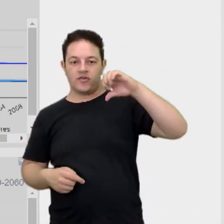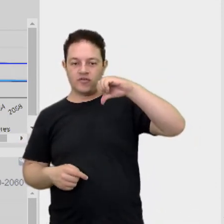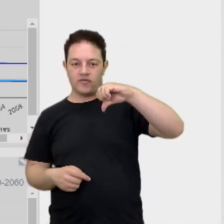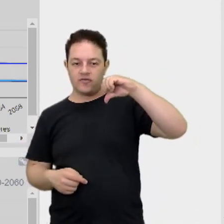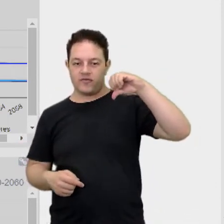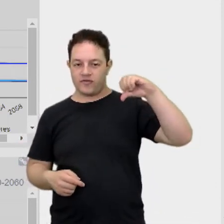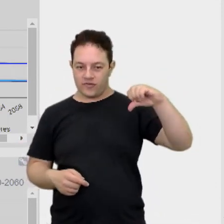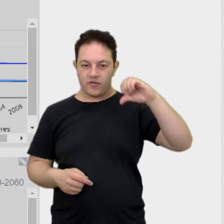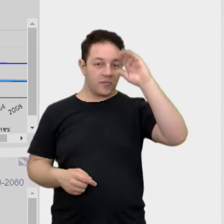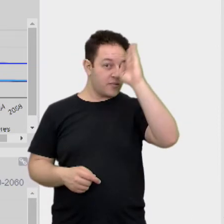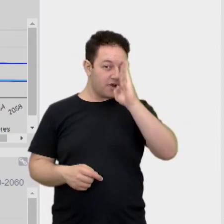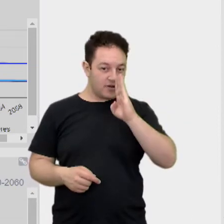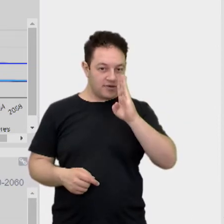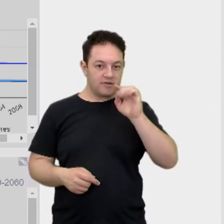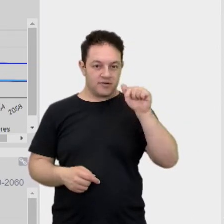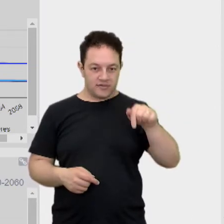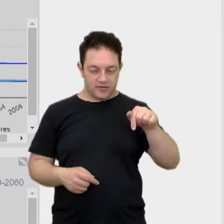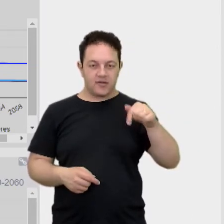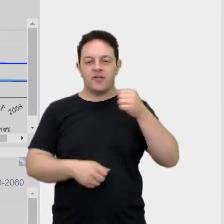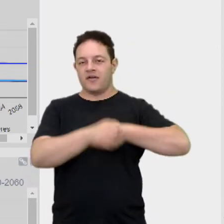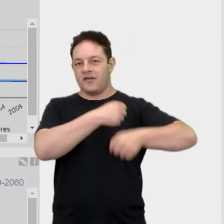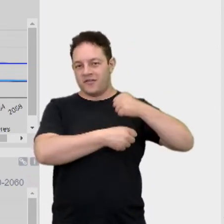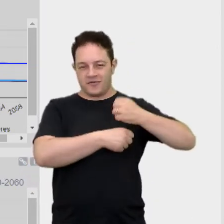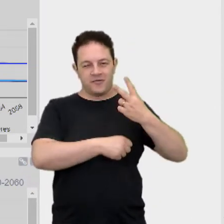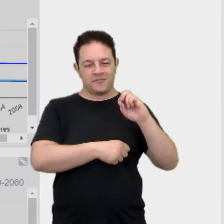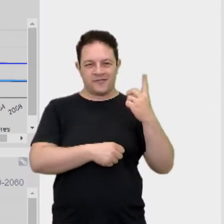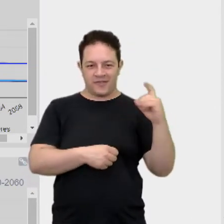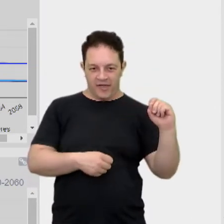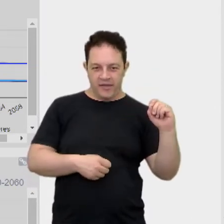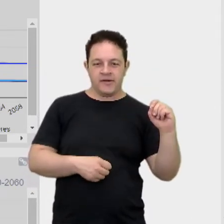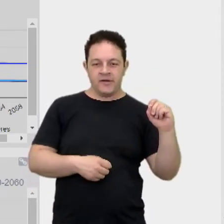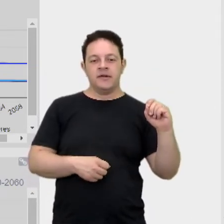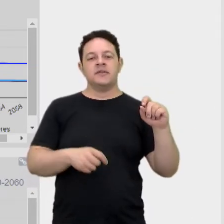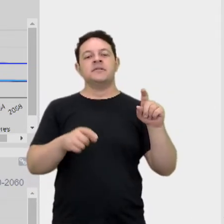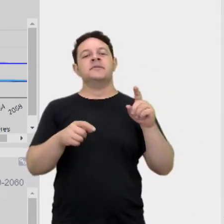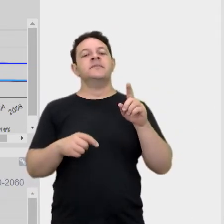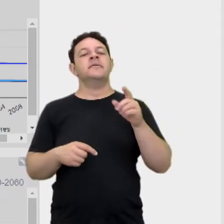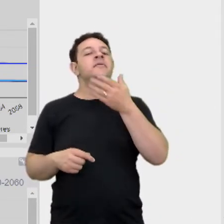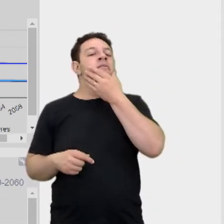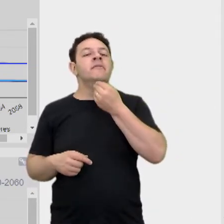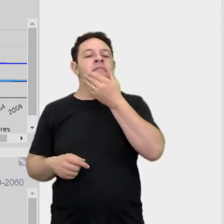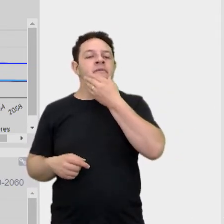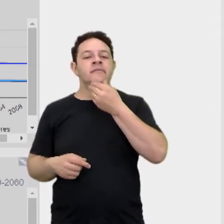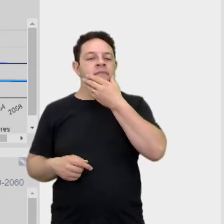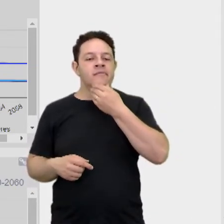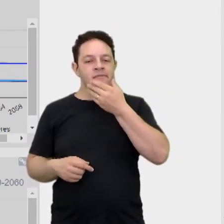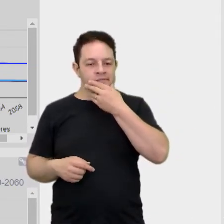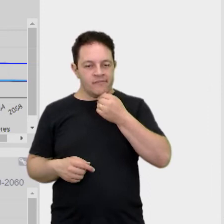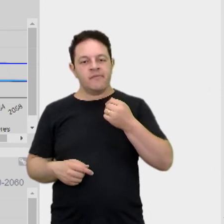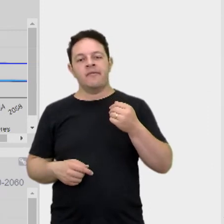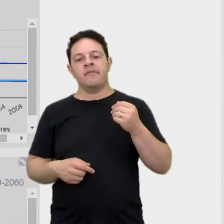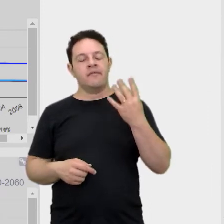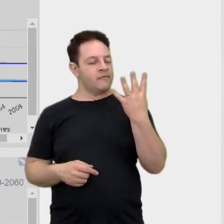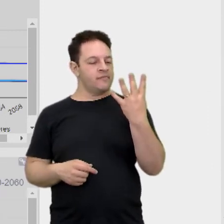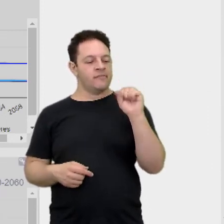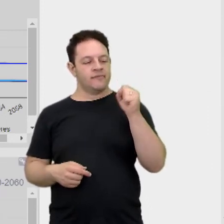50,99% no Brasil aí em 2010, né? E aí nós temos aqui os homens, né, em